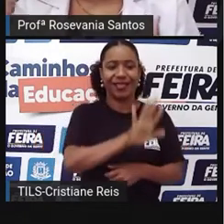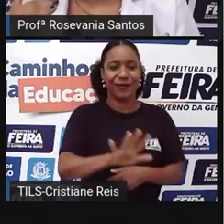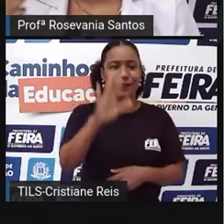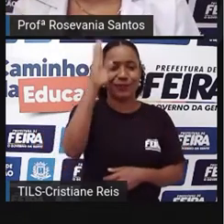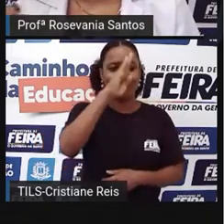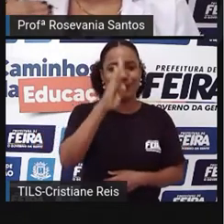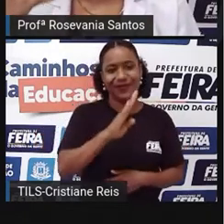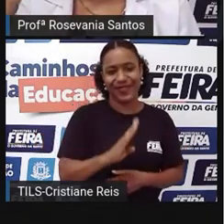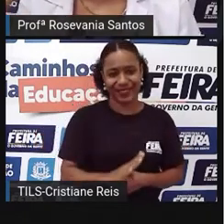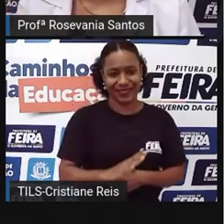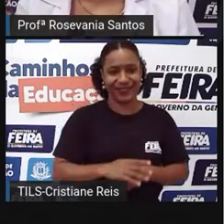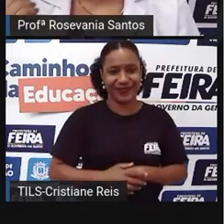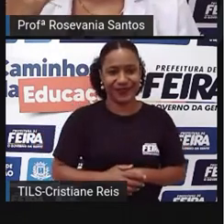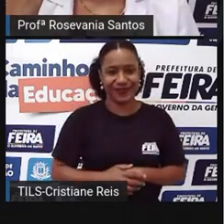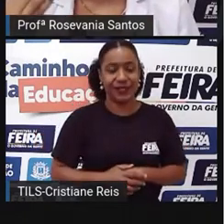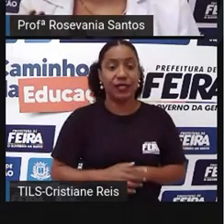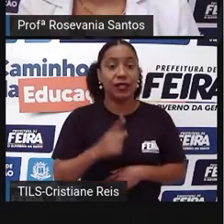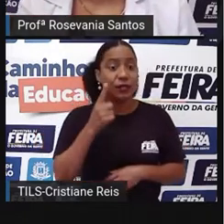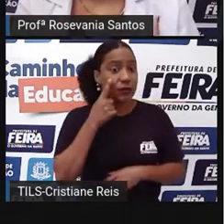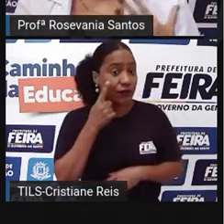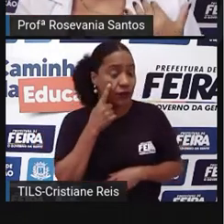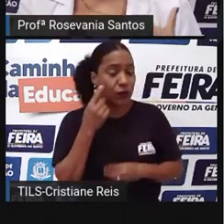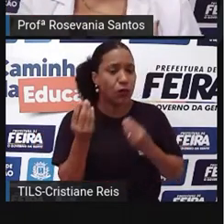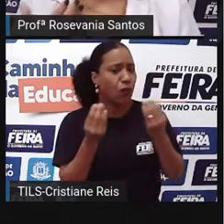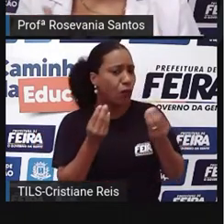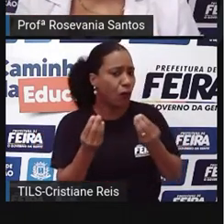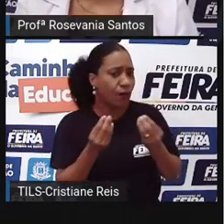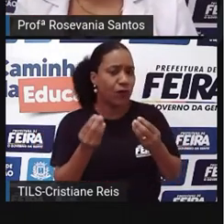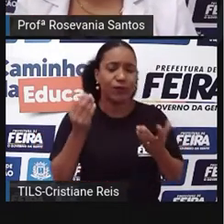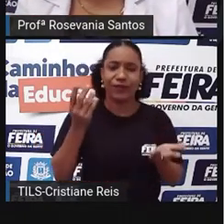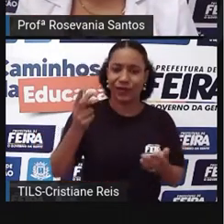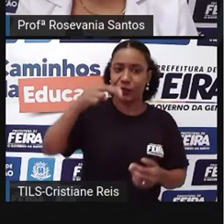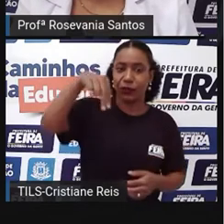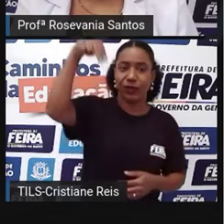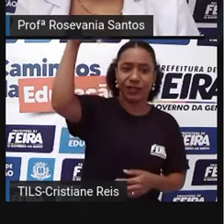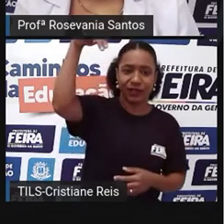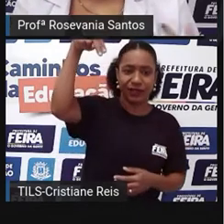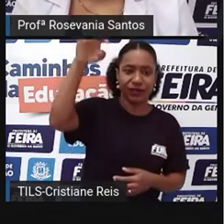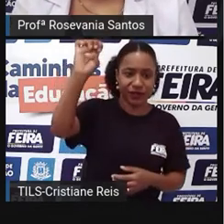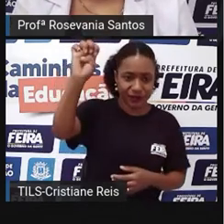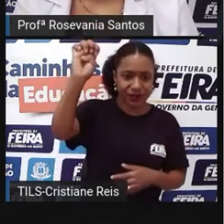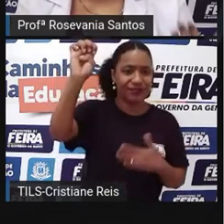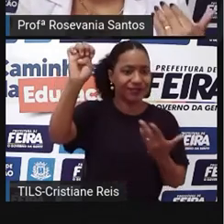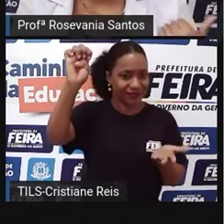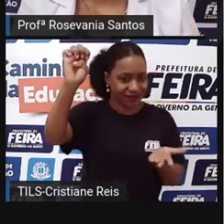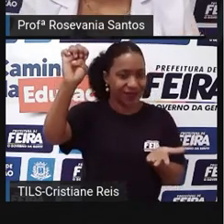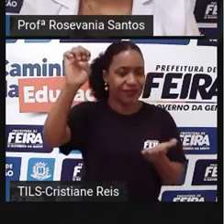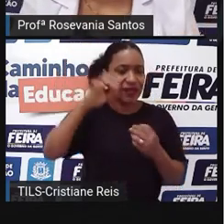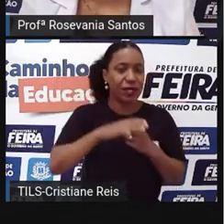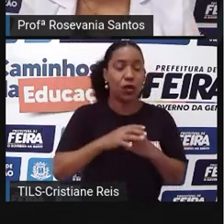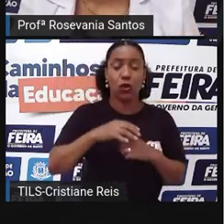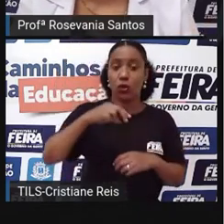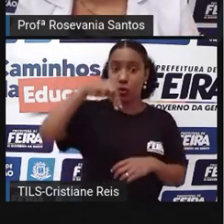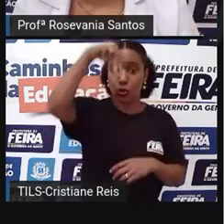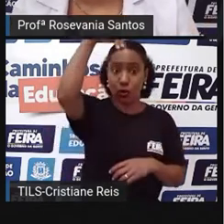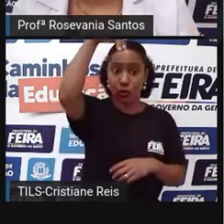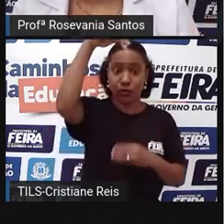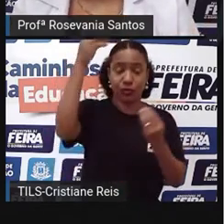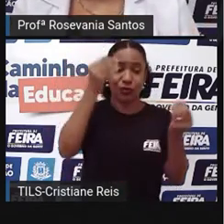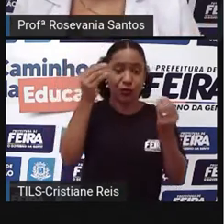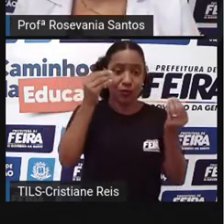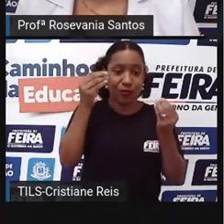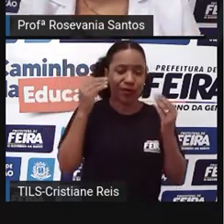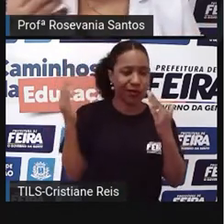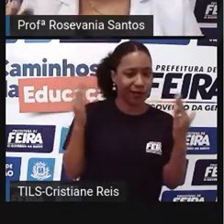analisar o desenvolvimento da região Nordeste, região Norte, e comparar com a região Centro-Sul, a gente percebe que a riqueza está muito mais lá do que